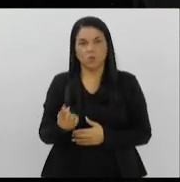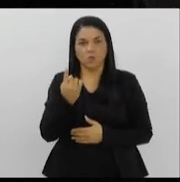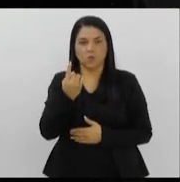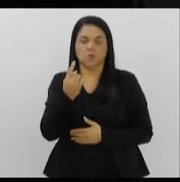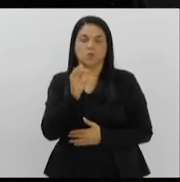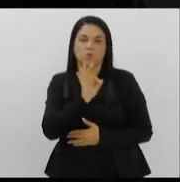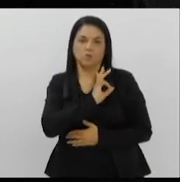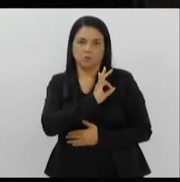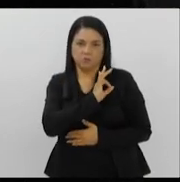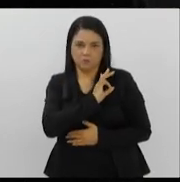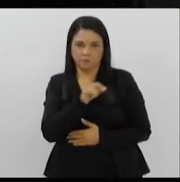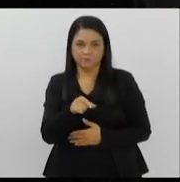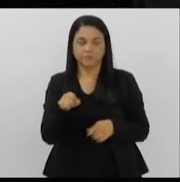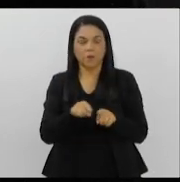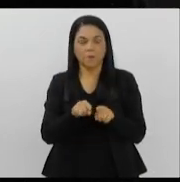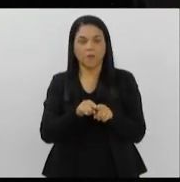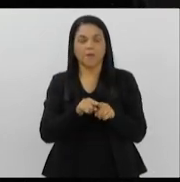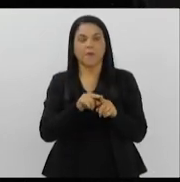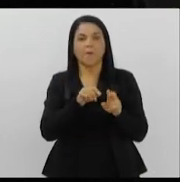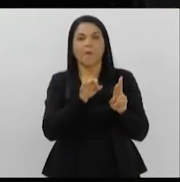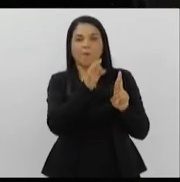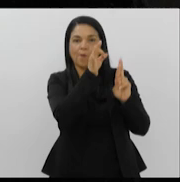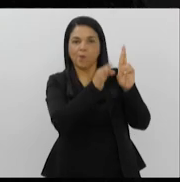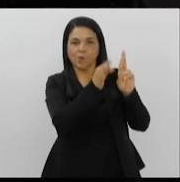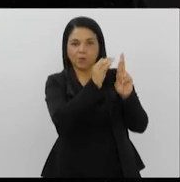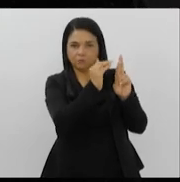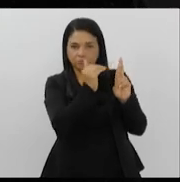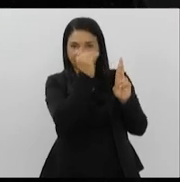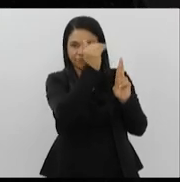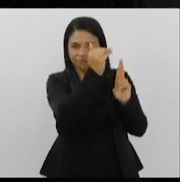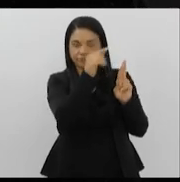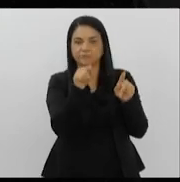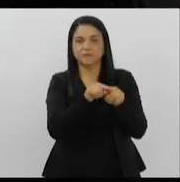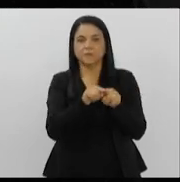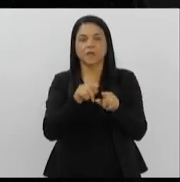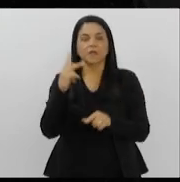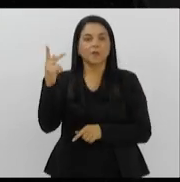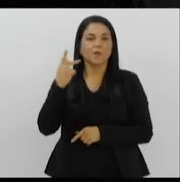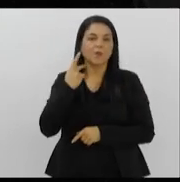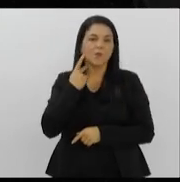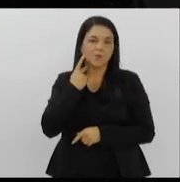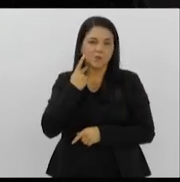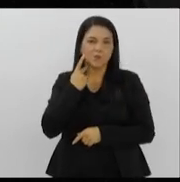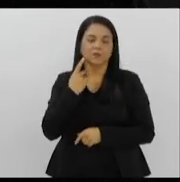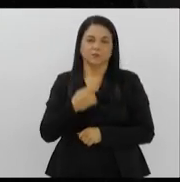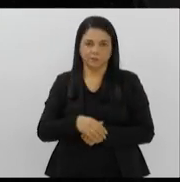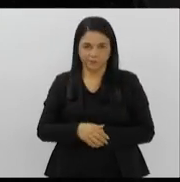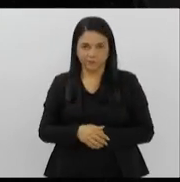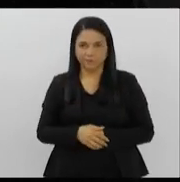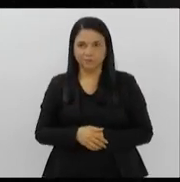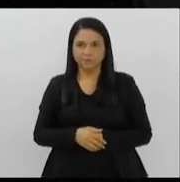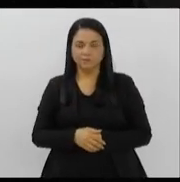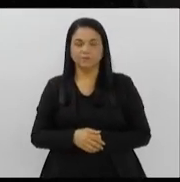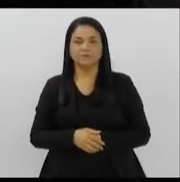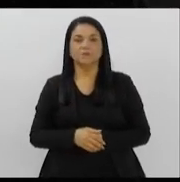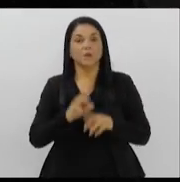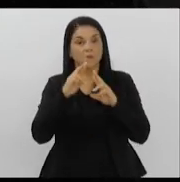Procurador-Geral e mais o Procurador de Pessoal. Reunião